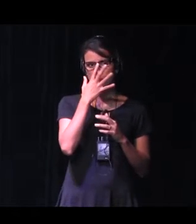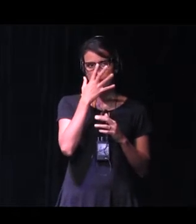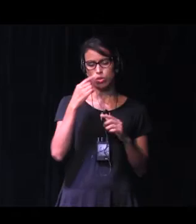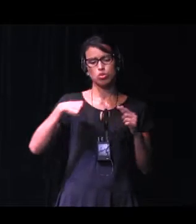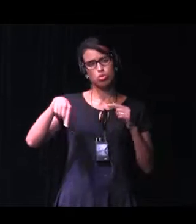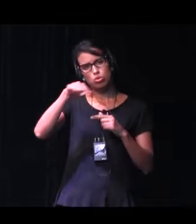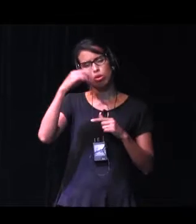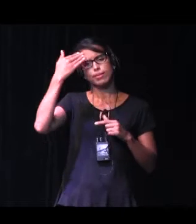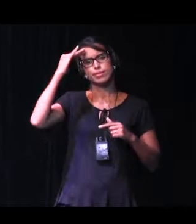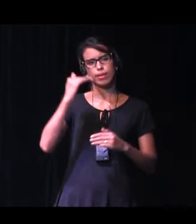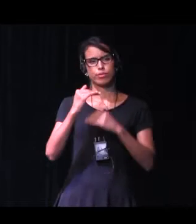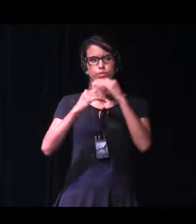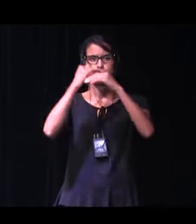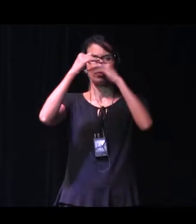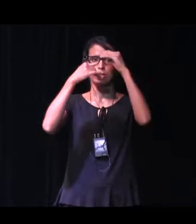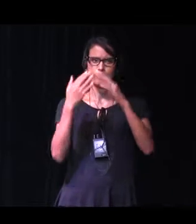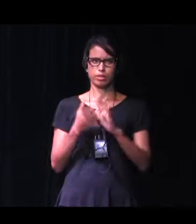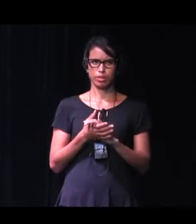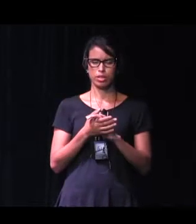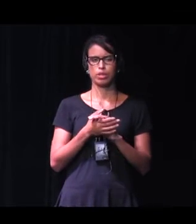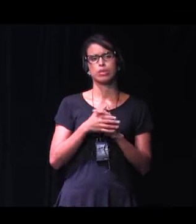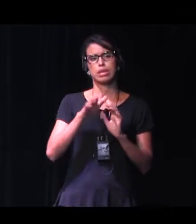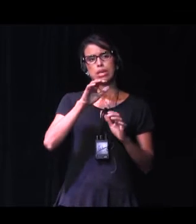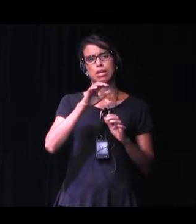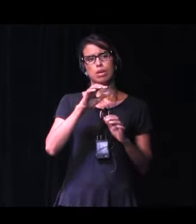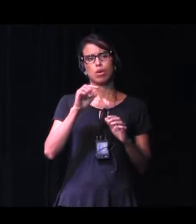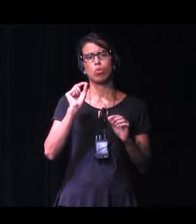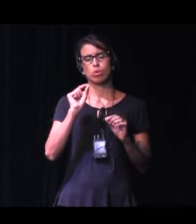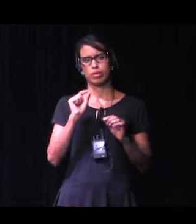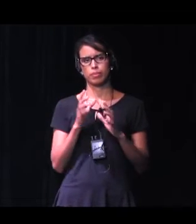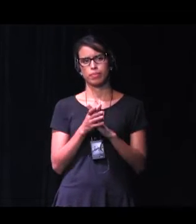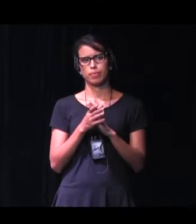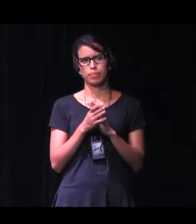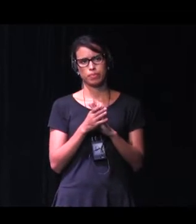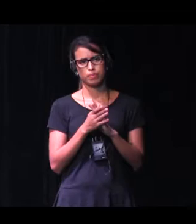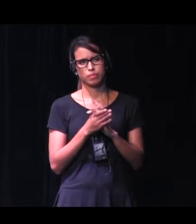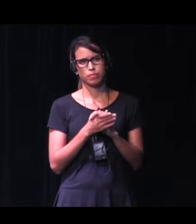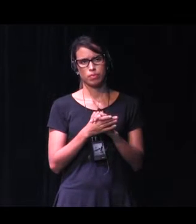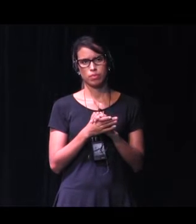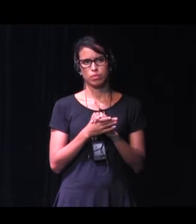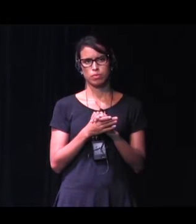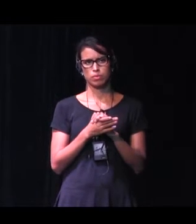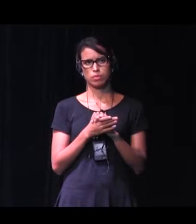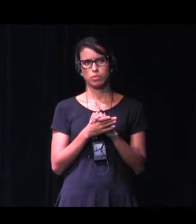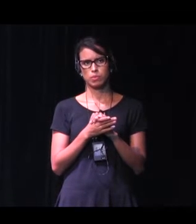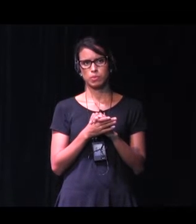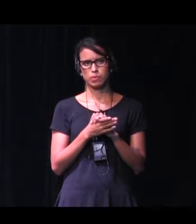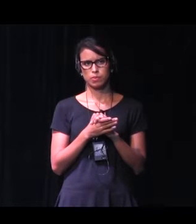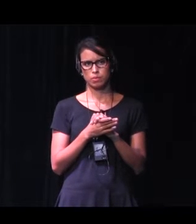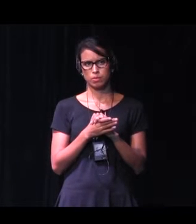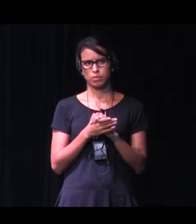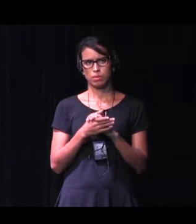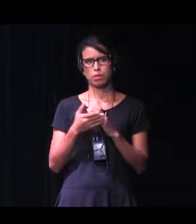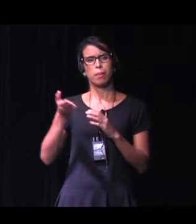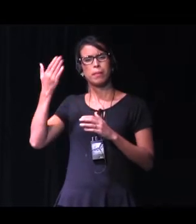E uma coisa que é muito importante nas nossas cidades é que nós entendemos o desenvolvimento como engenheiros